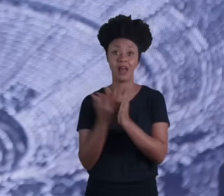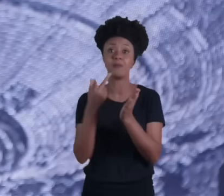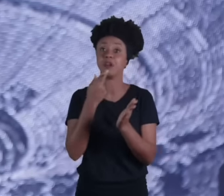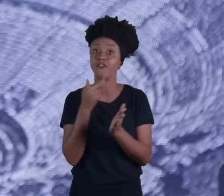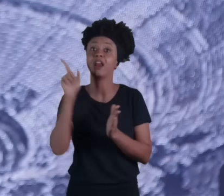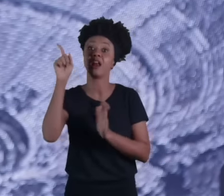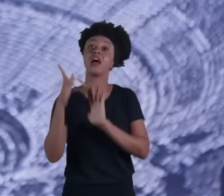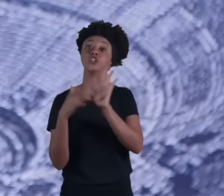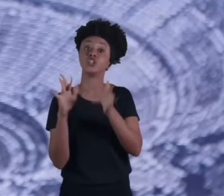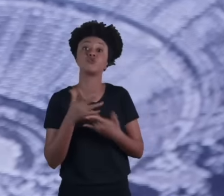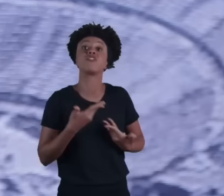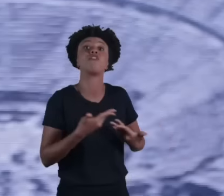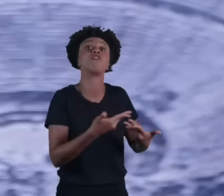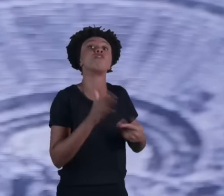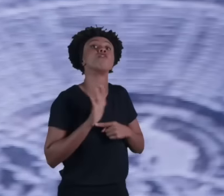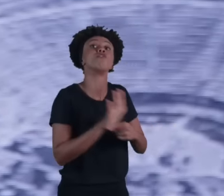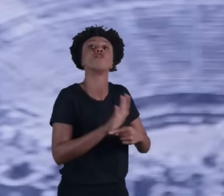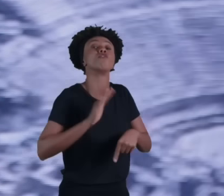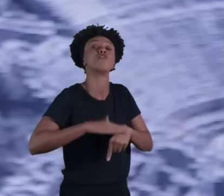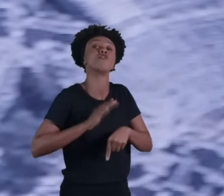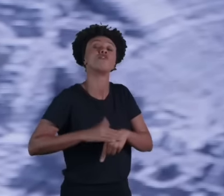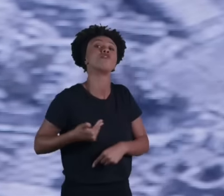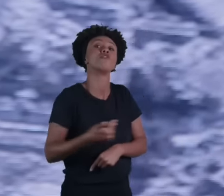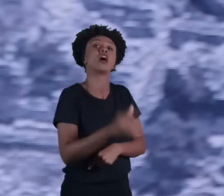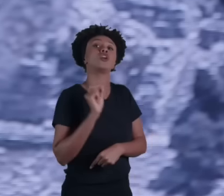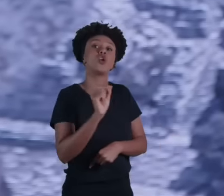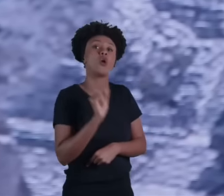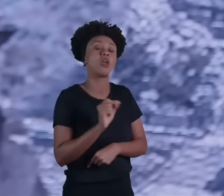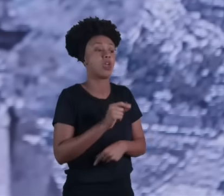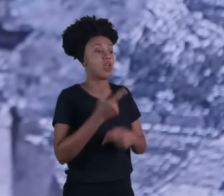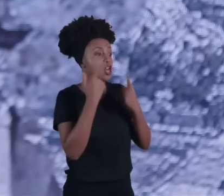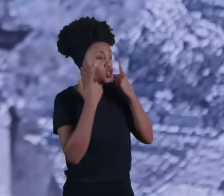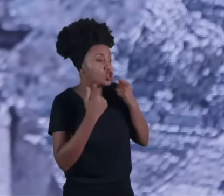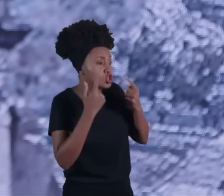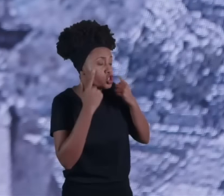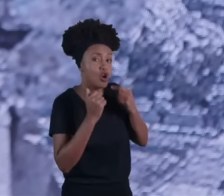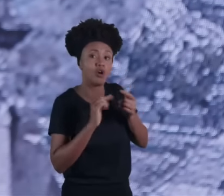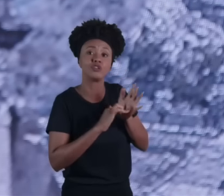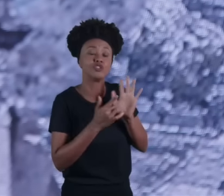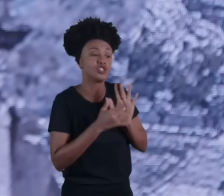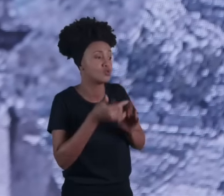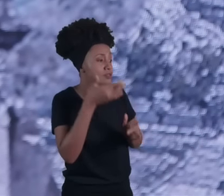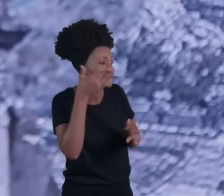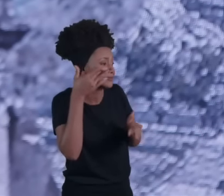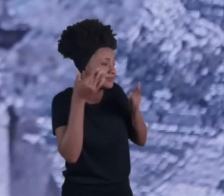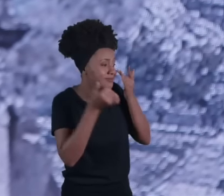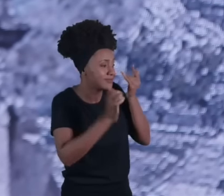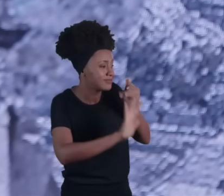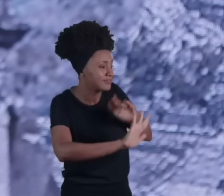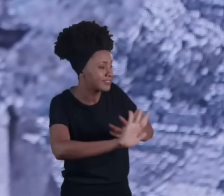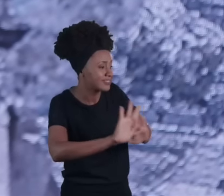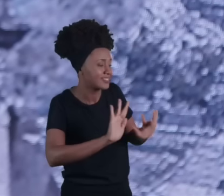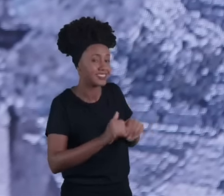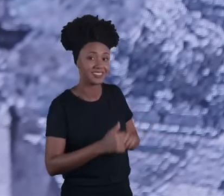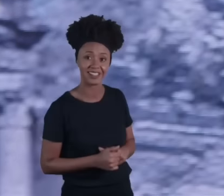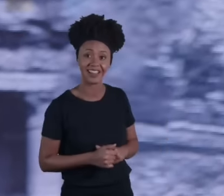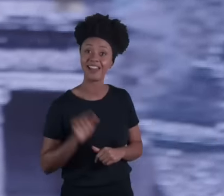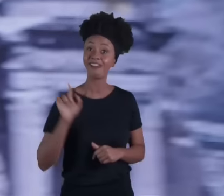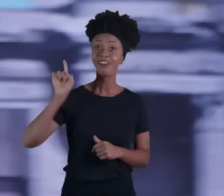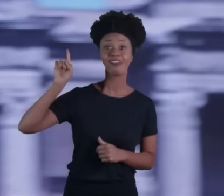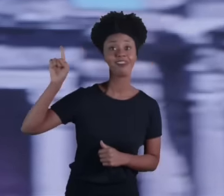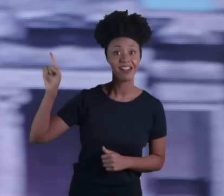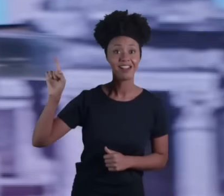olhos. Mas eu imagino Jesus, ao mesmo tempo, como aquele santo, perfeito, que nós